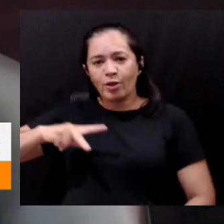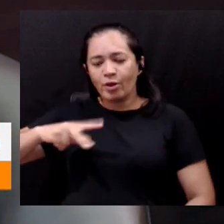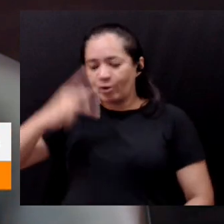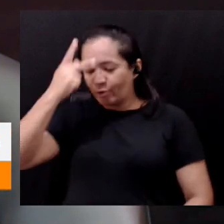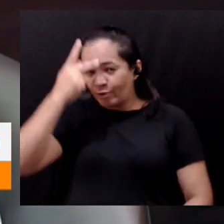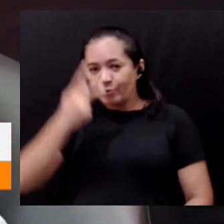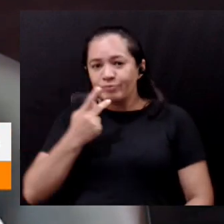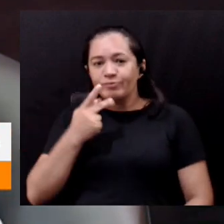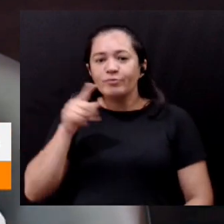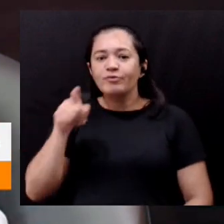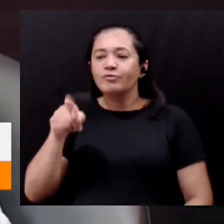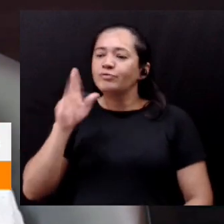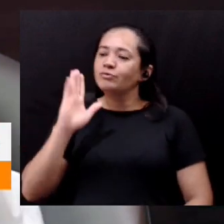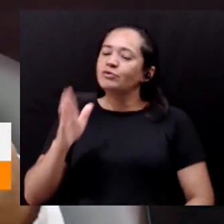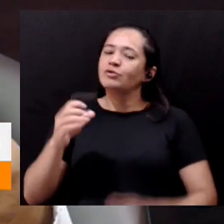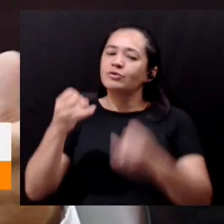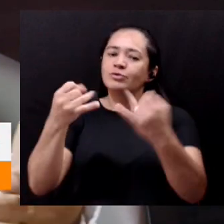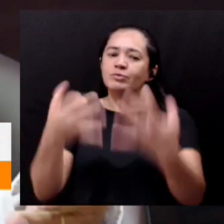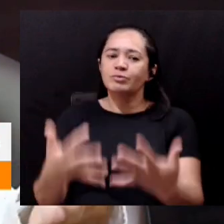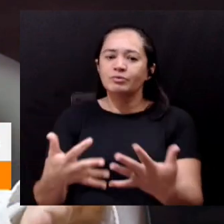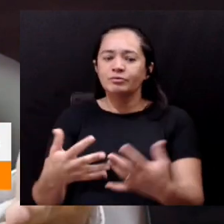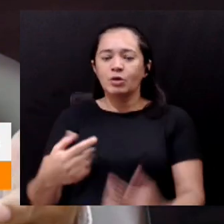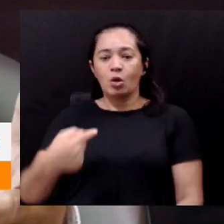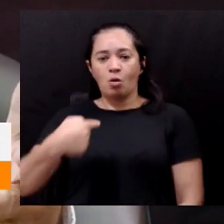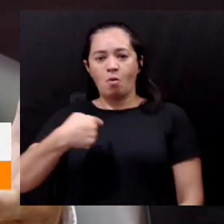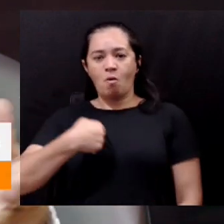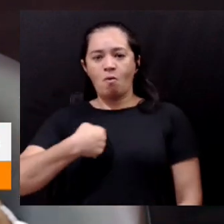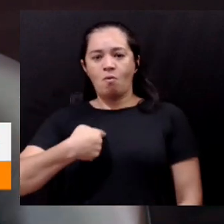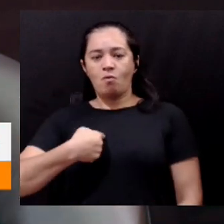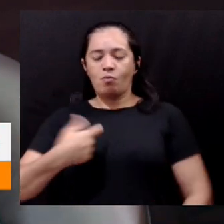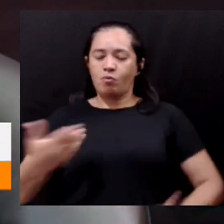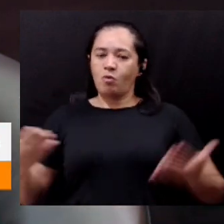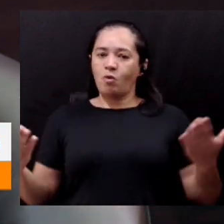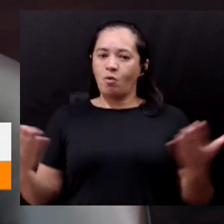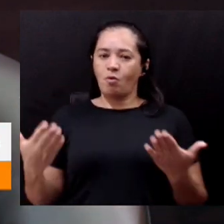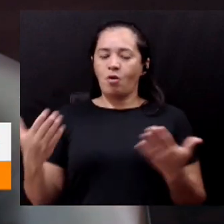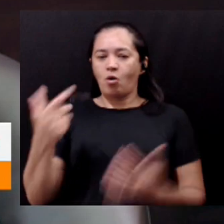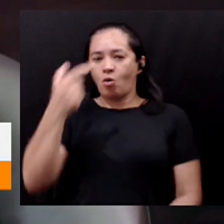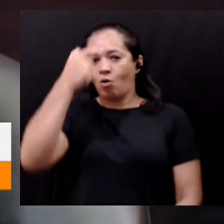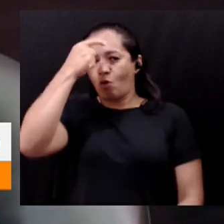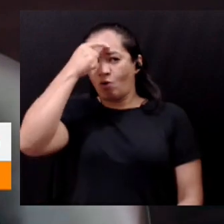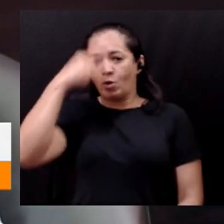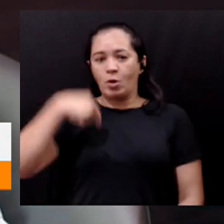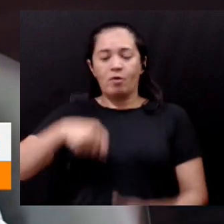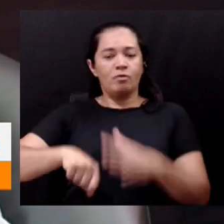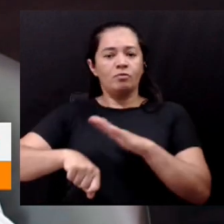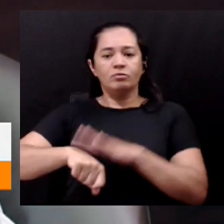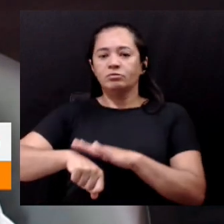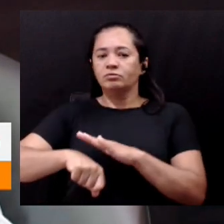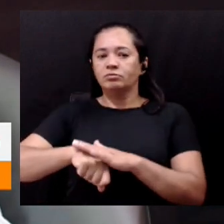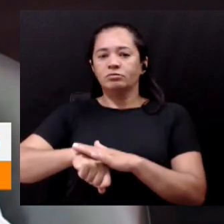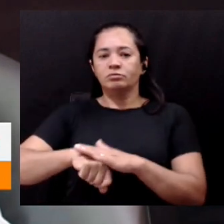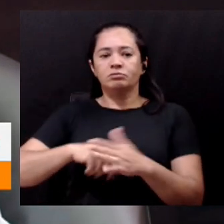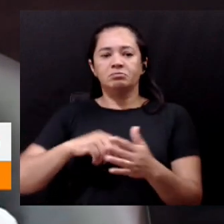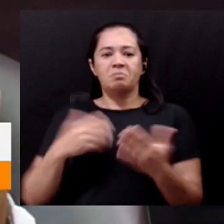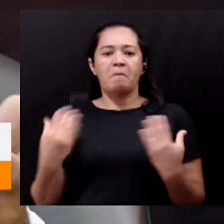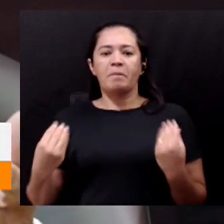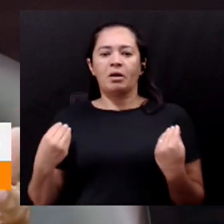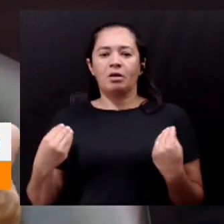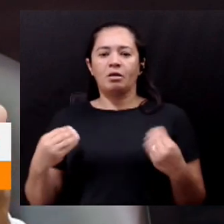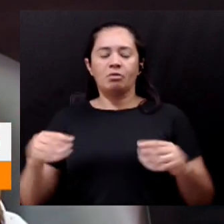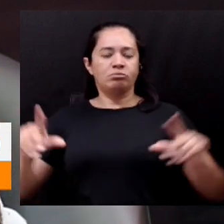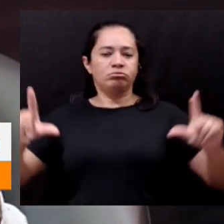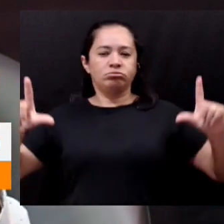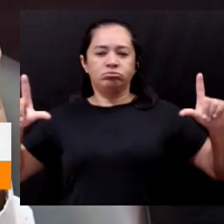Rúbia, o eu aqui, agora, consciente, eu não estou fazendo justamente para querer,